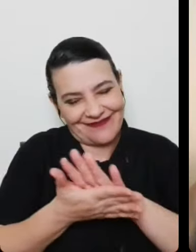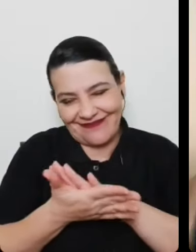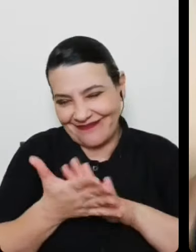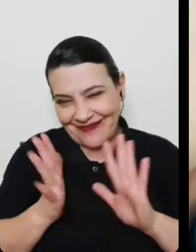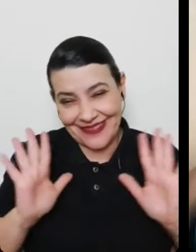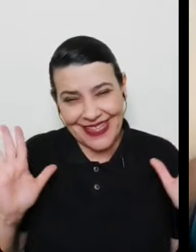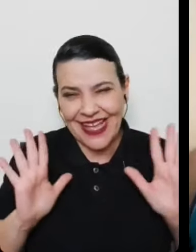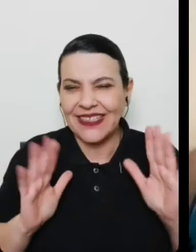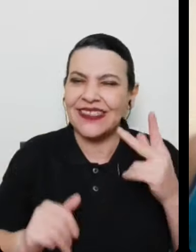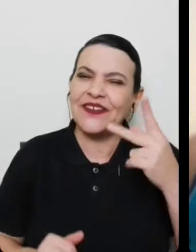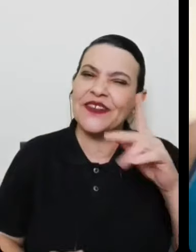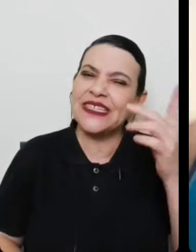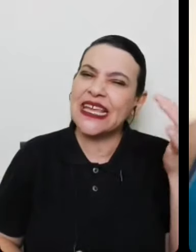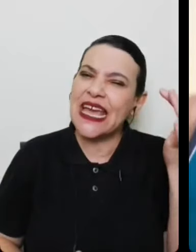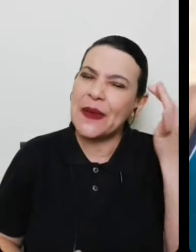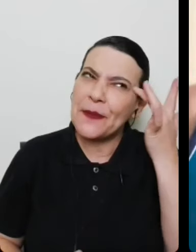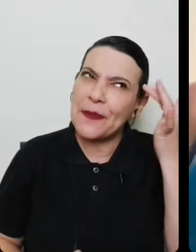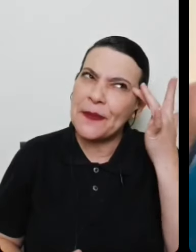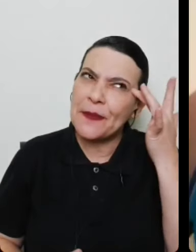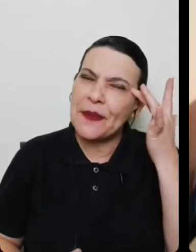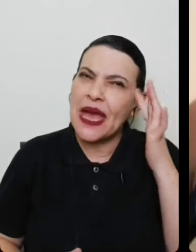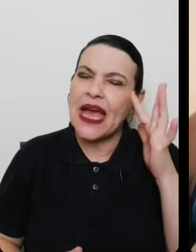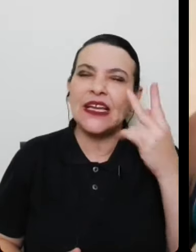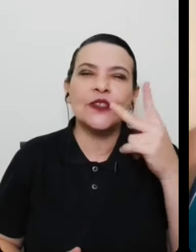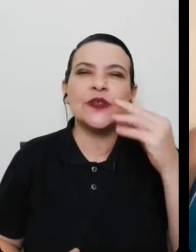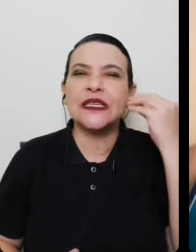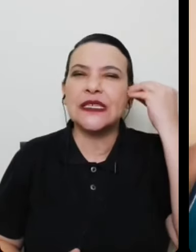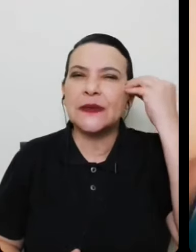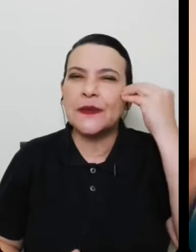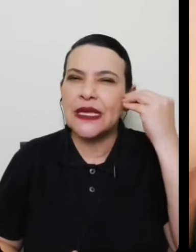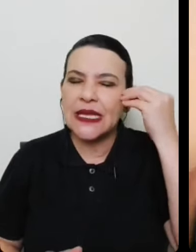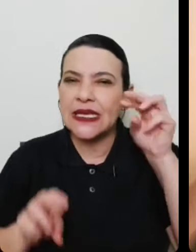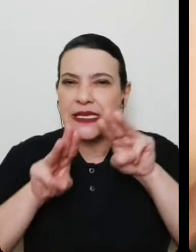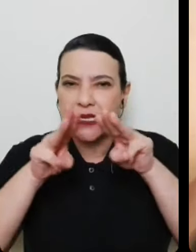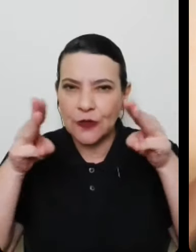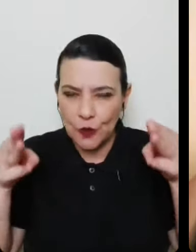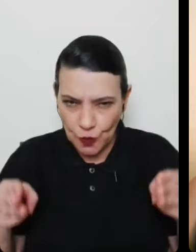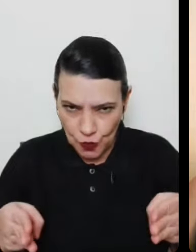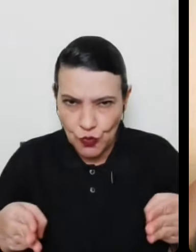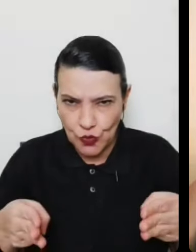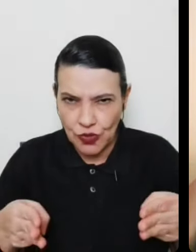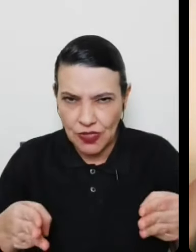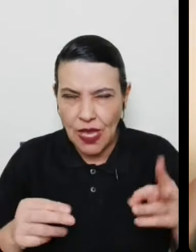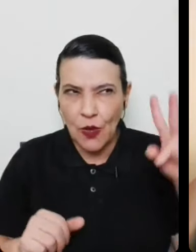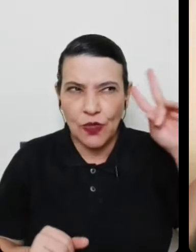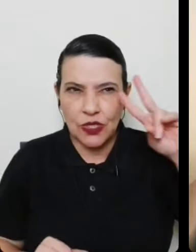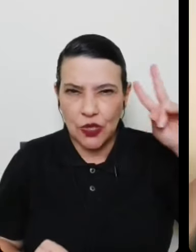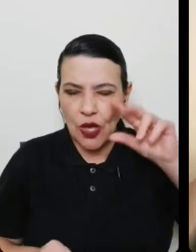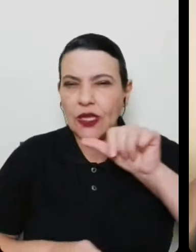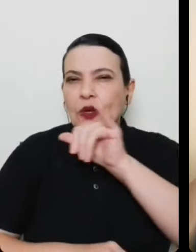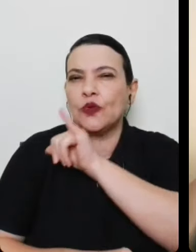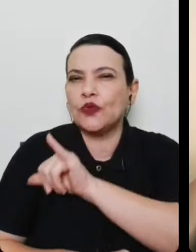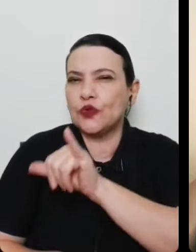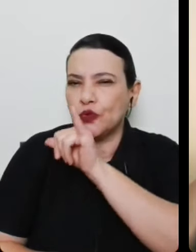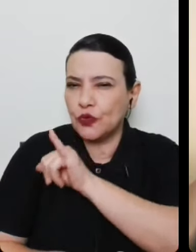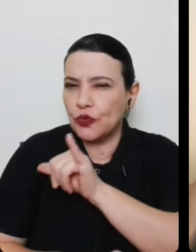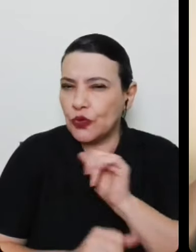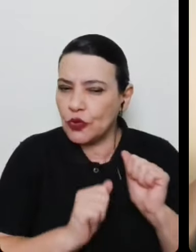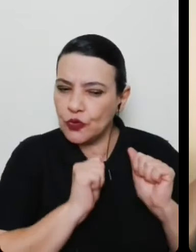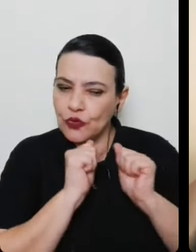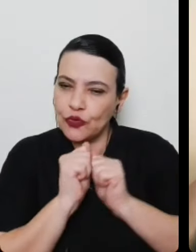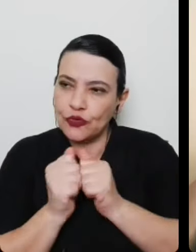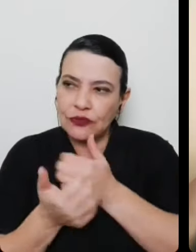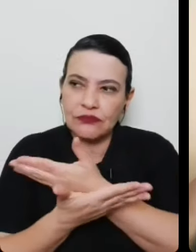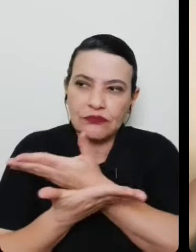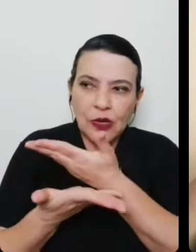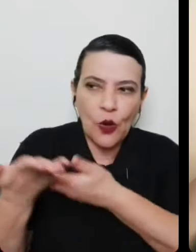mas assim, o que que você acha que você vai levar da sua experiência que você teve no Museu Nacional, né? No Histórico Nacional, para os colegas lá, né?